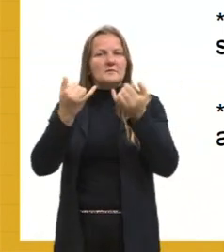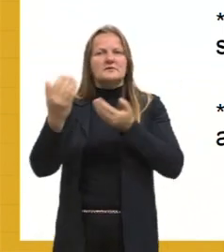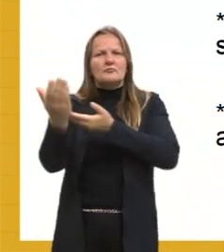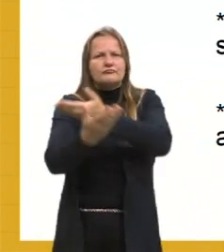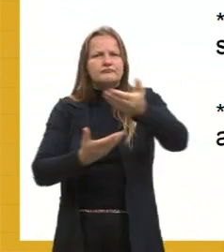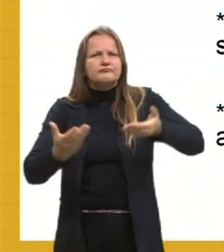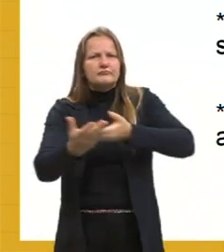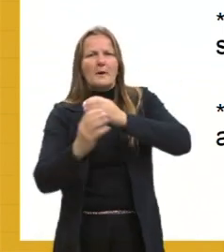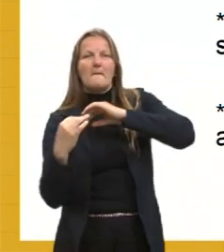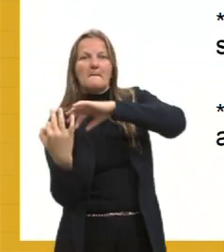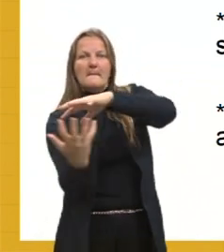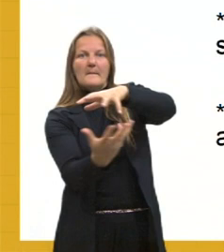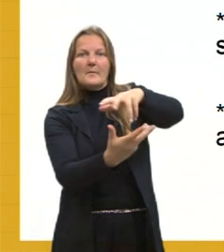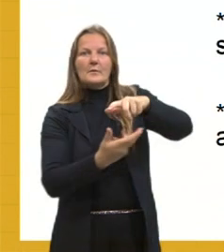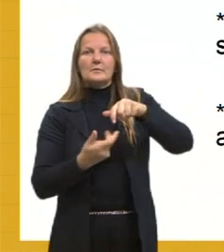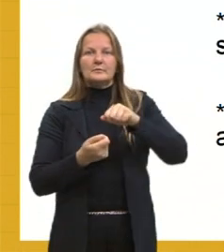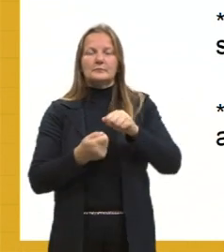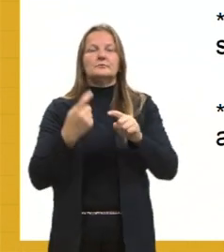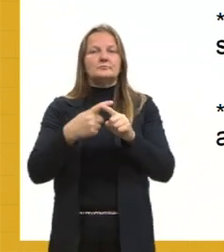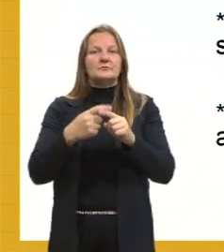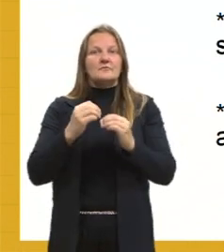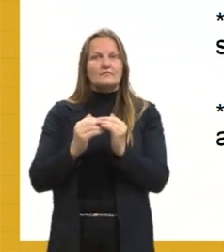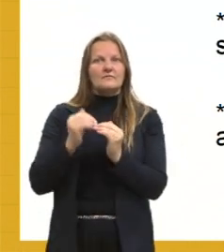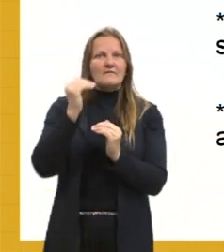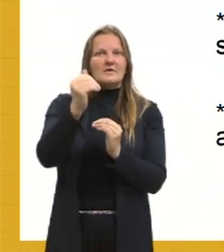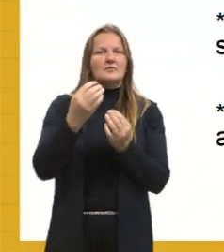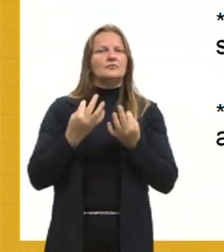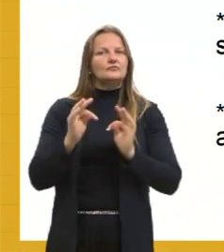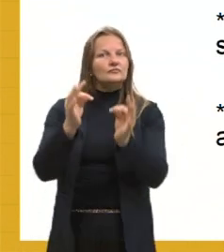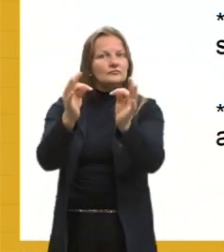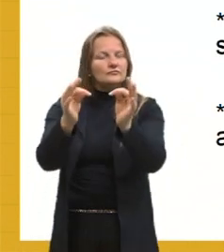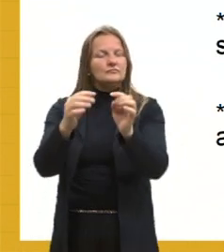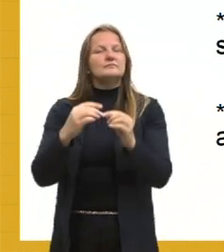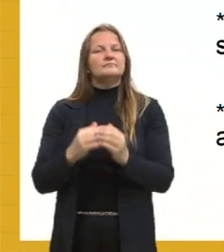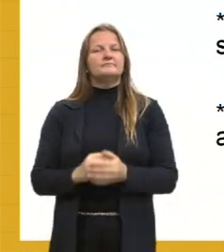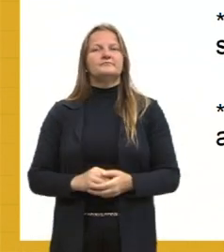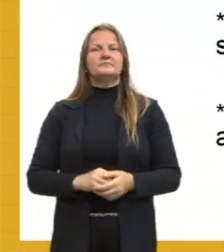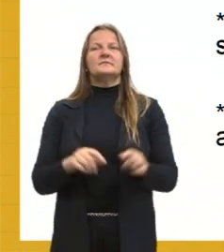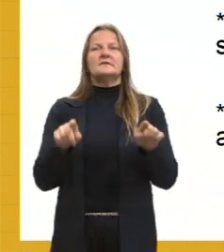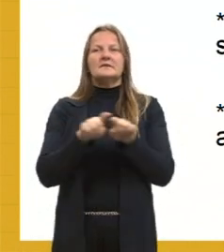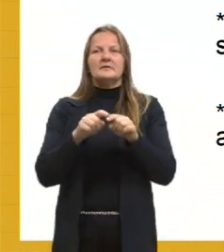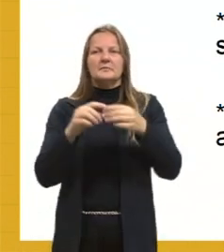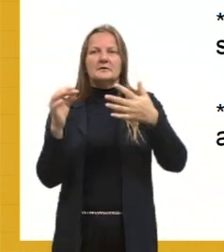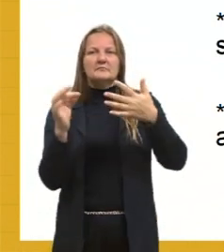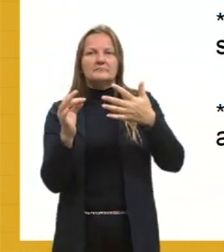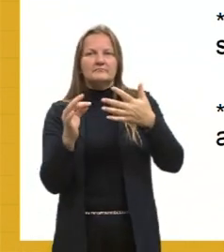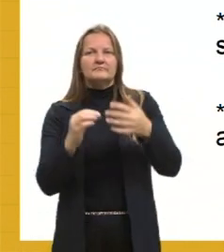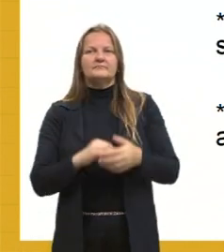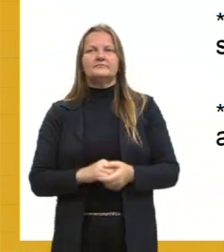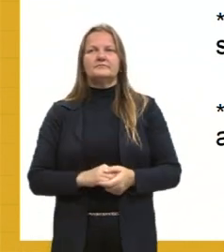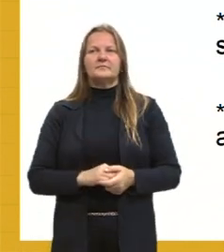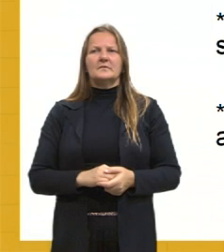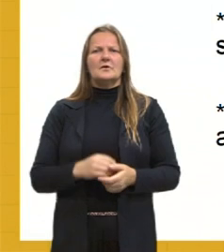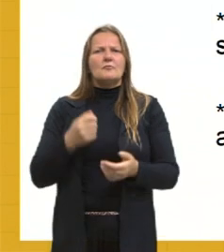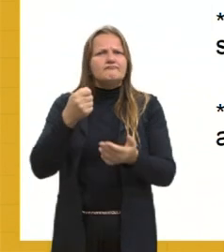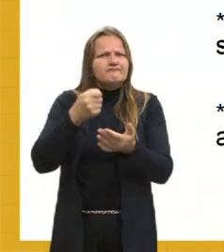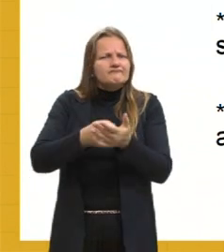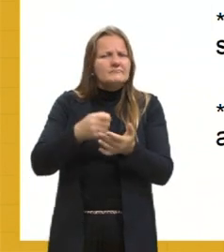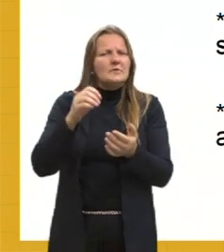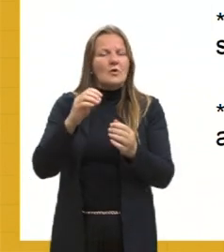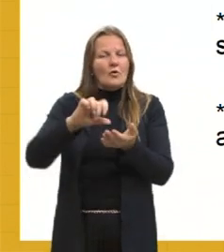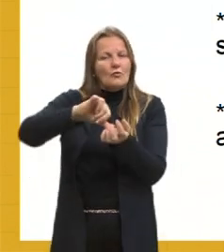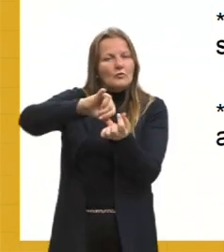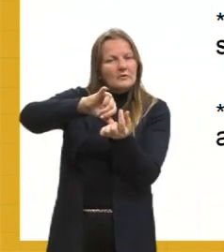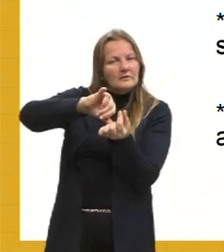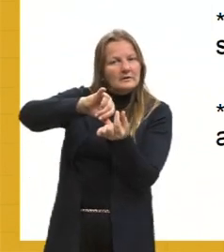e isso se dá graças a esses avanços técnicos ele também ele se vem através da consolidação do capitalismo